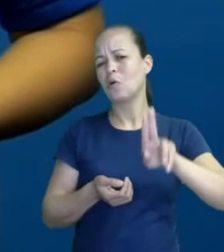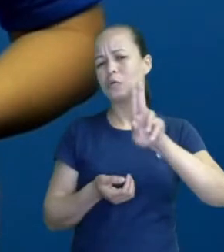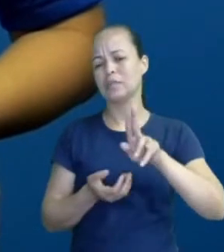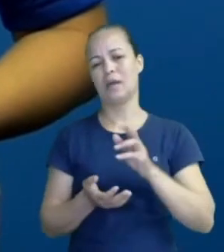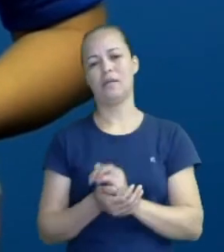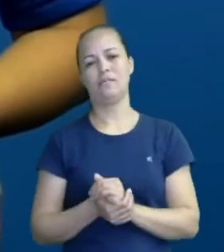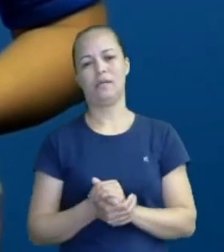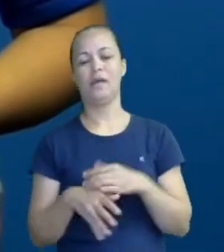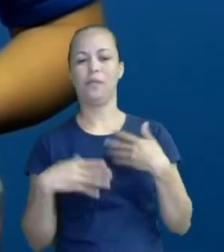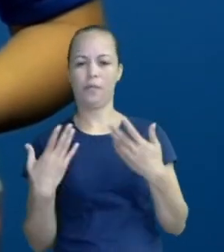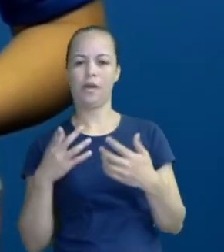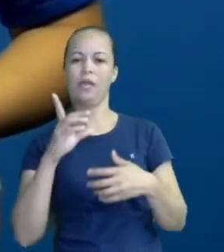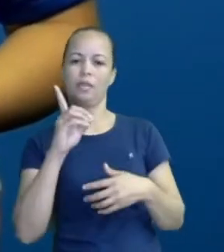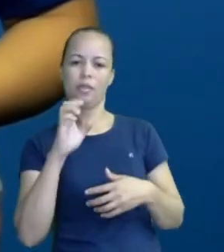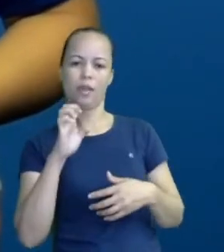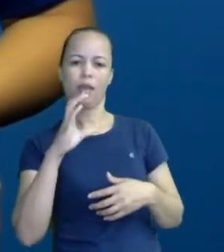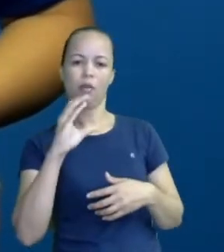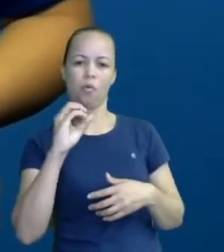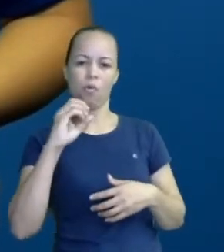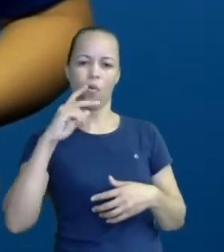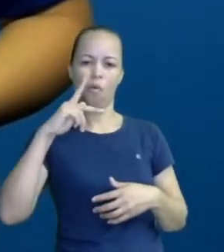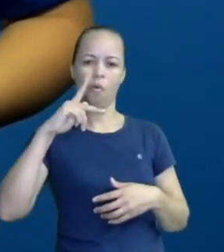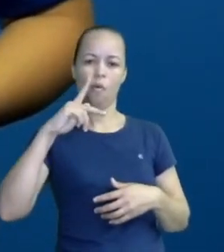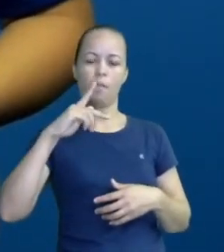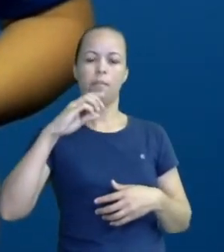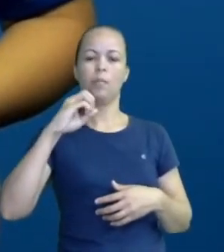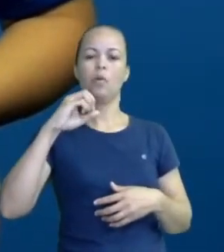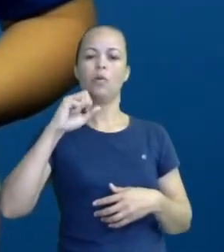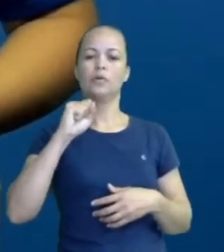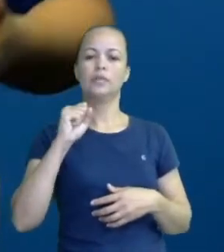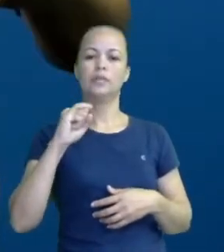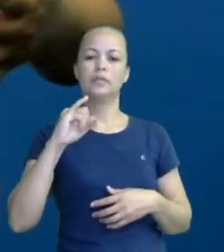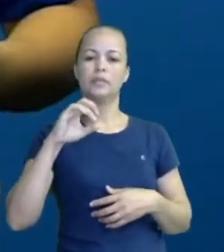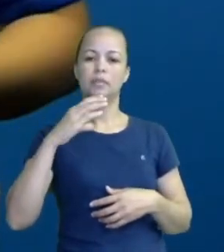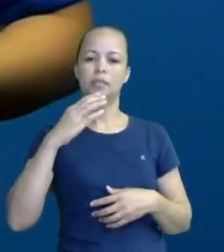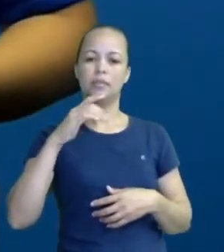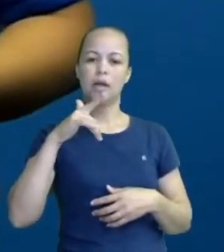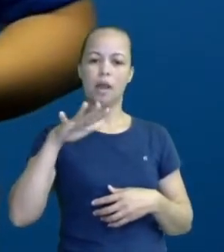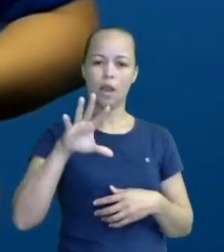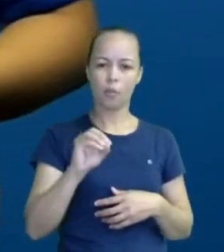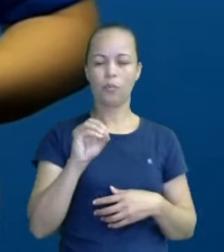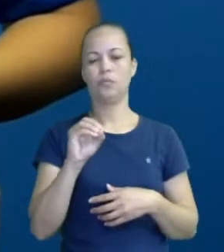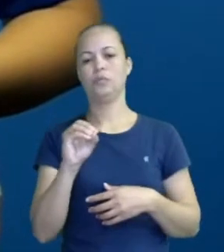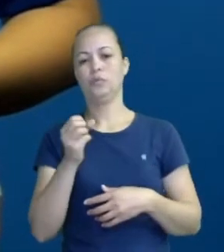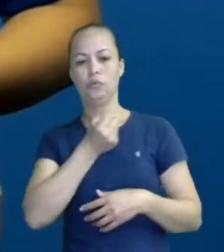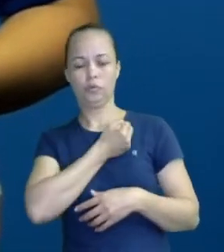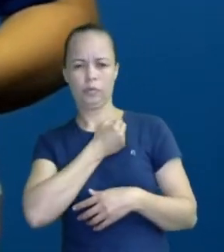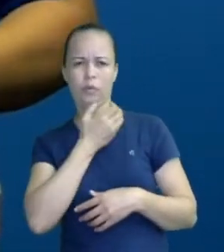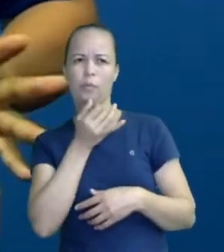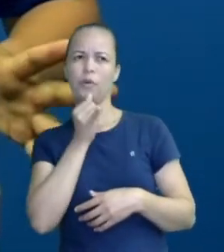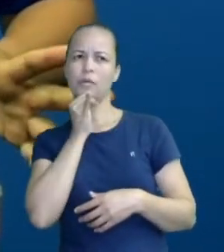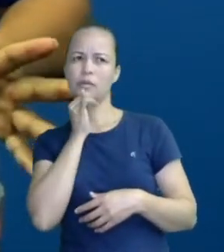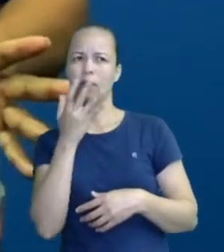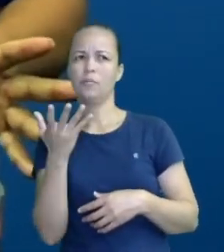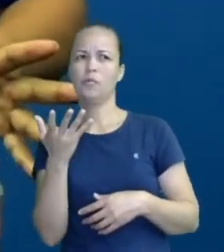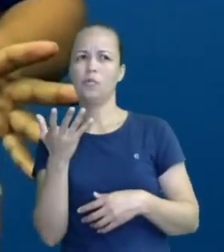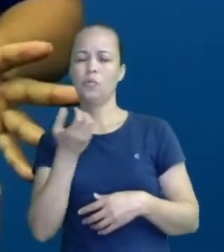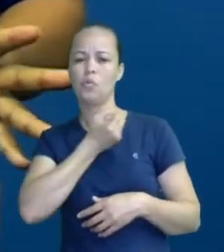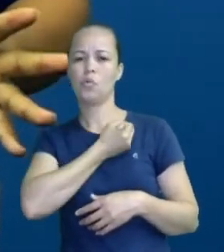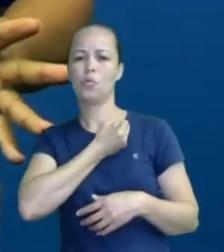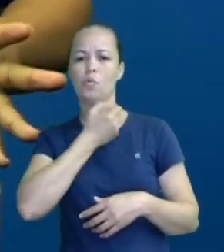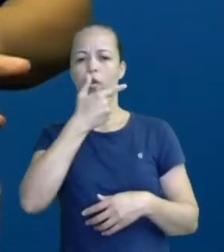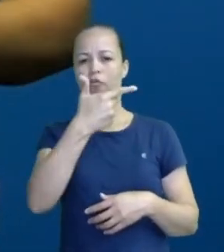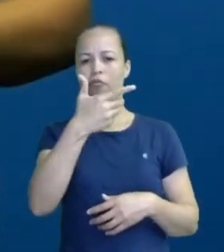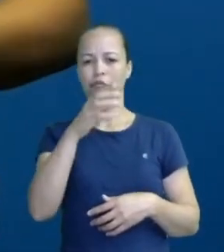decomposição do número, tá certo? Como é que esse número foi formado? Por exemplo, o número 20. Vamos dar um